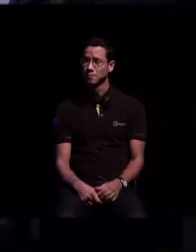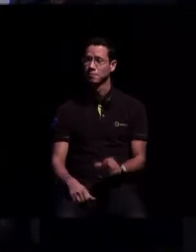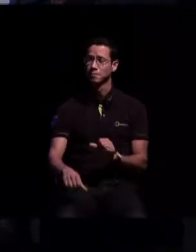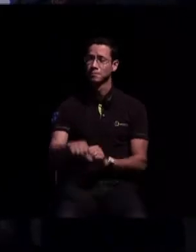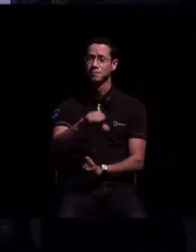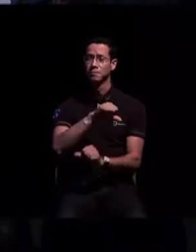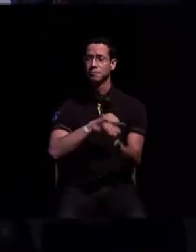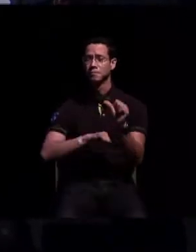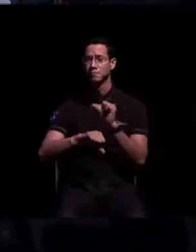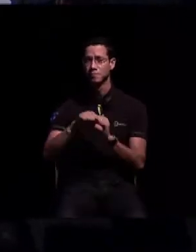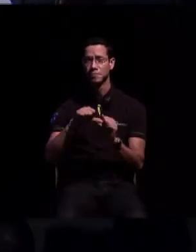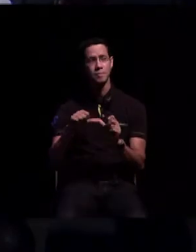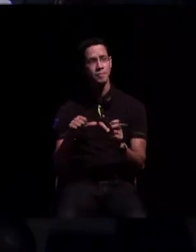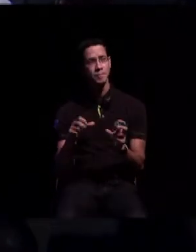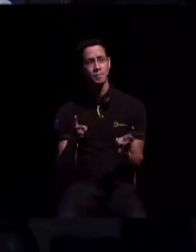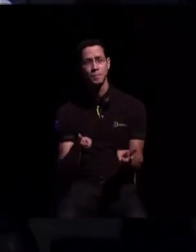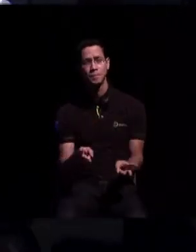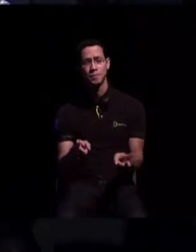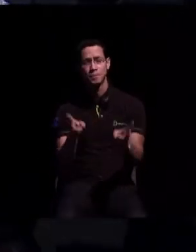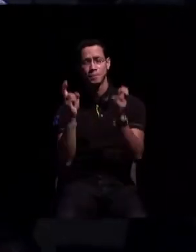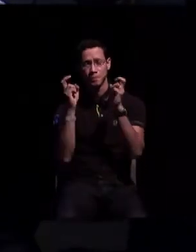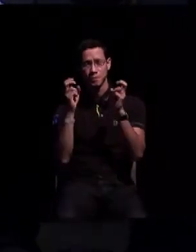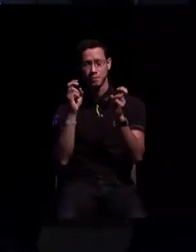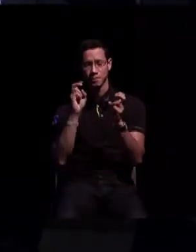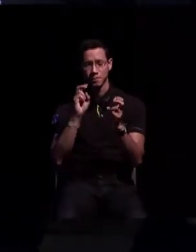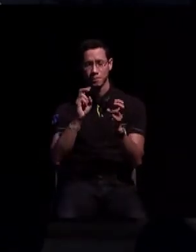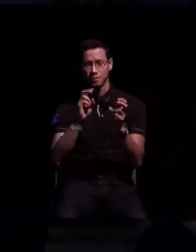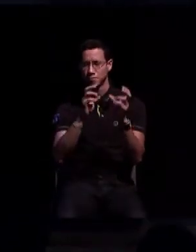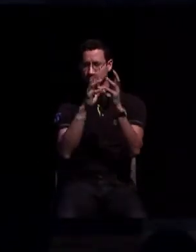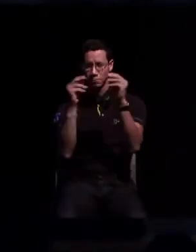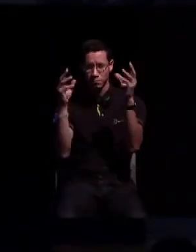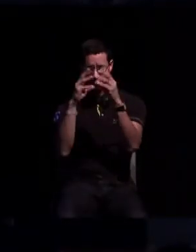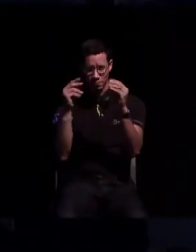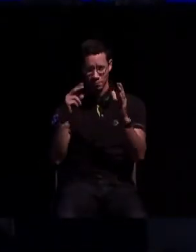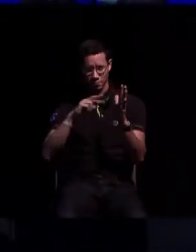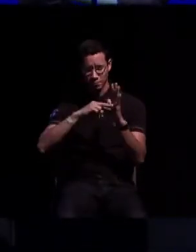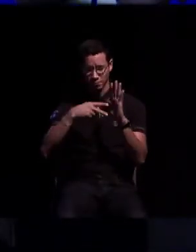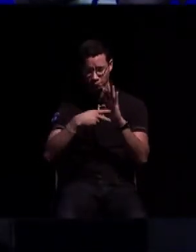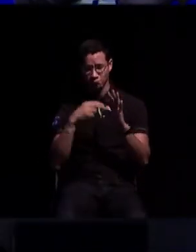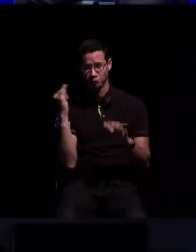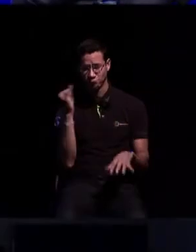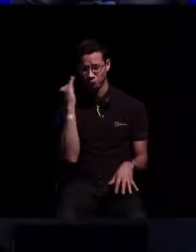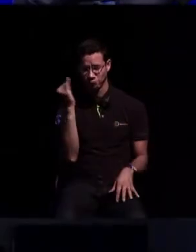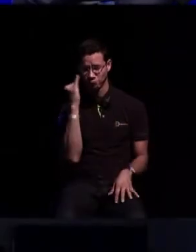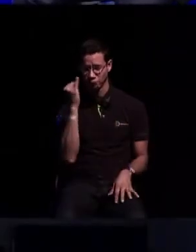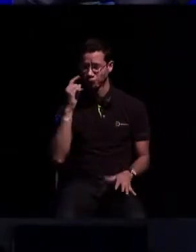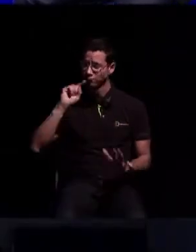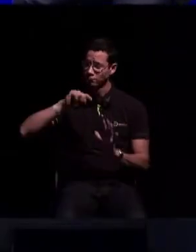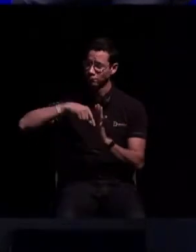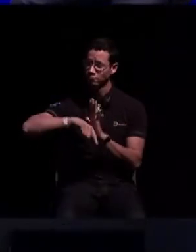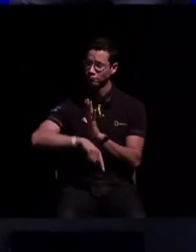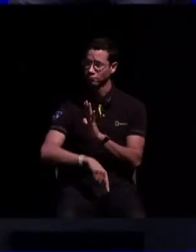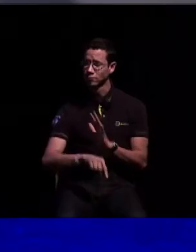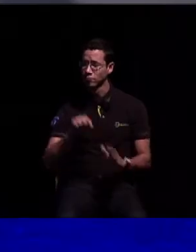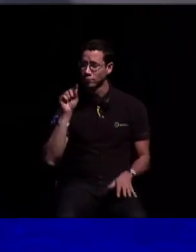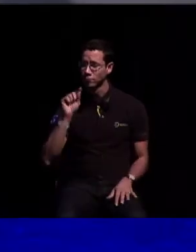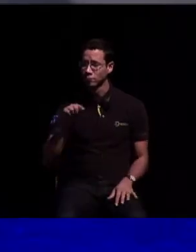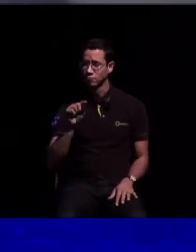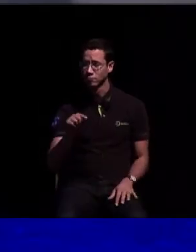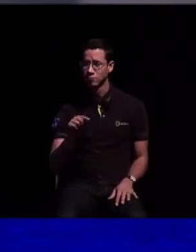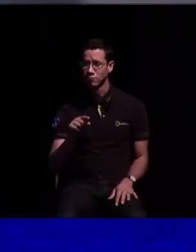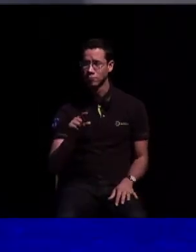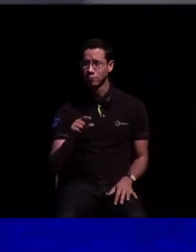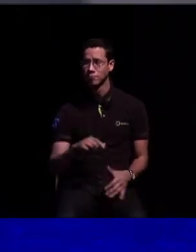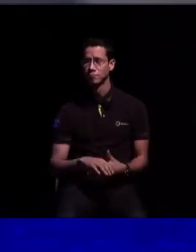vai perceber o mundo simbólico, que é extremamente importante, que vai, no fundo, dirigir o